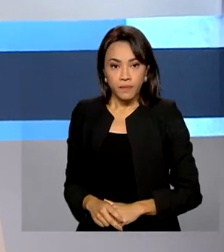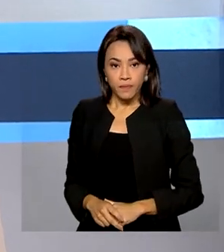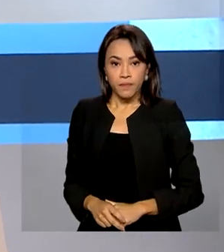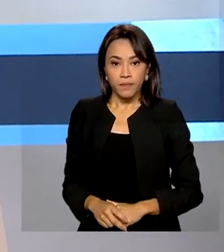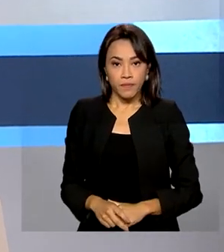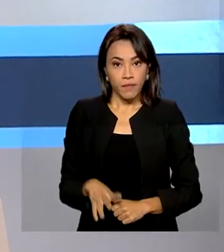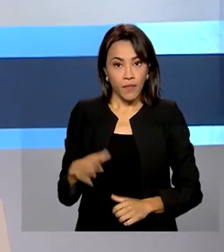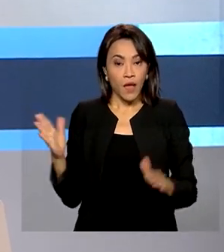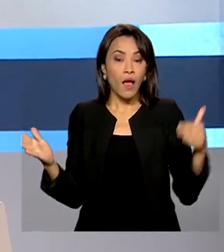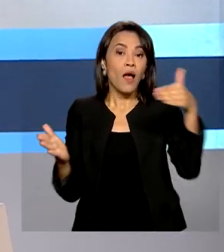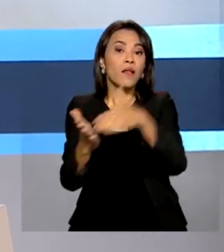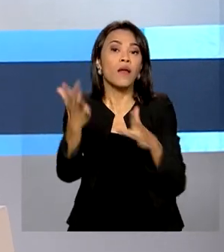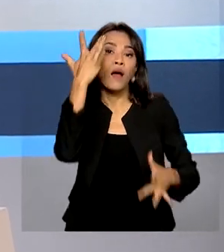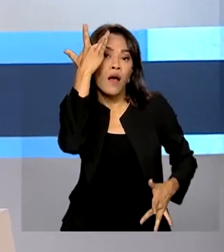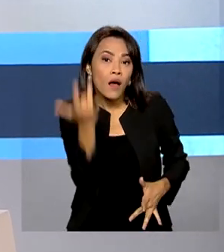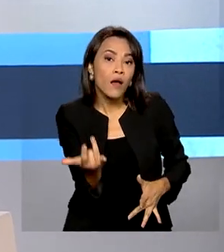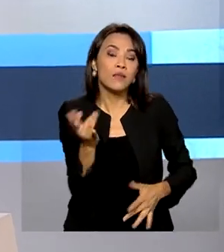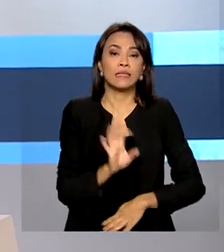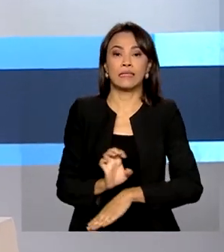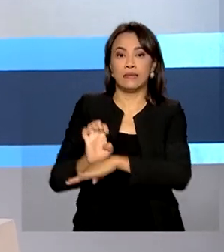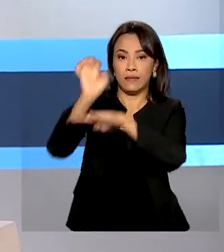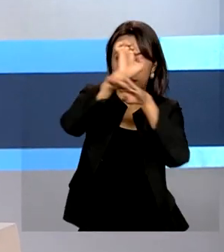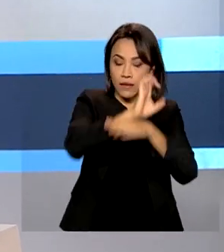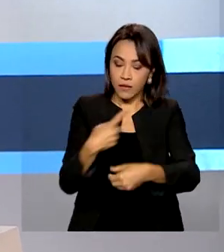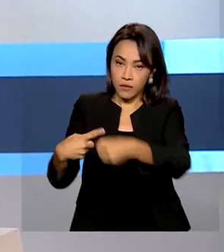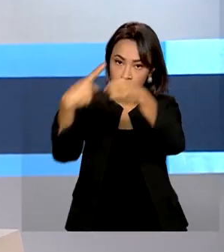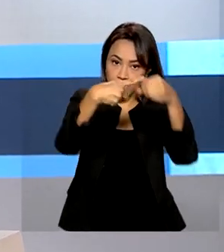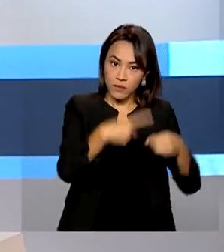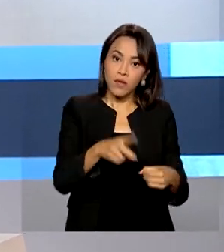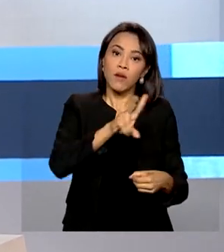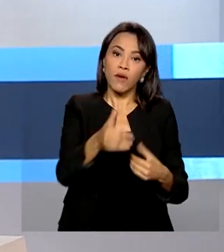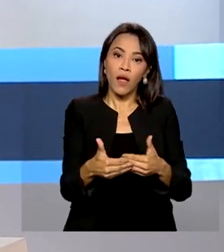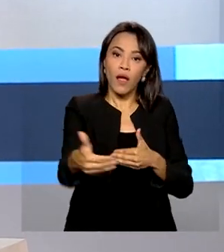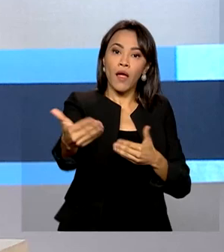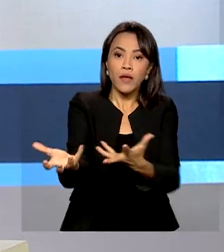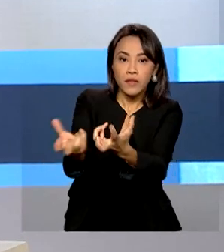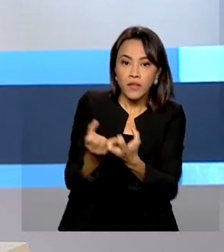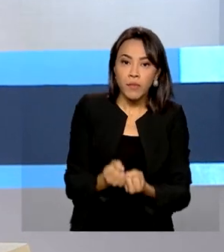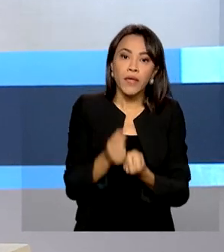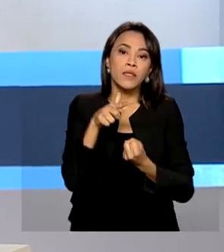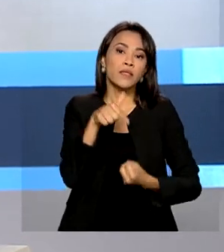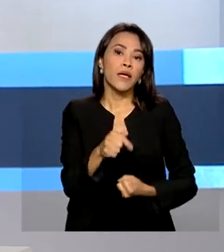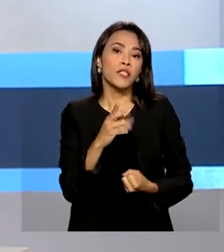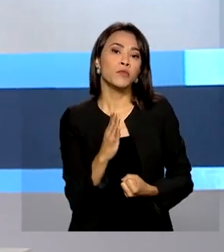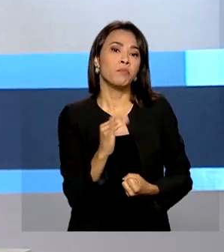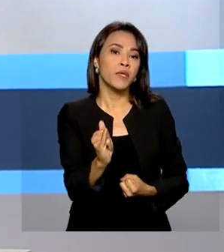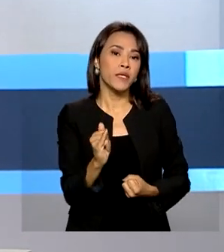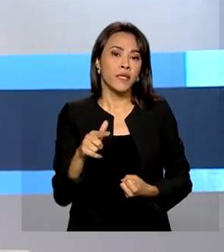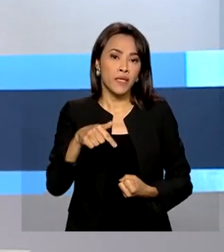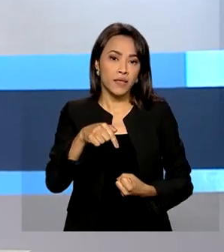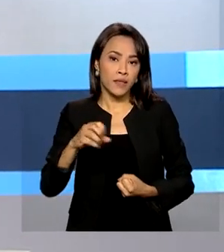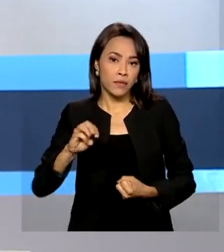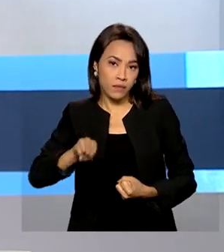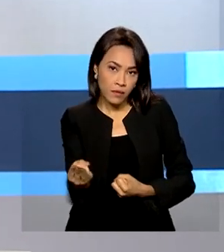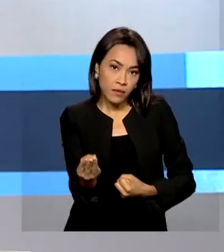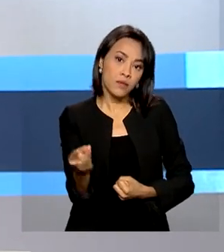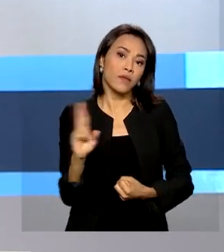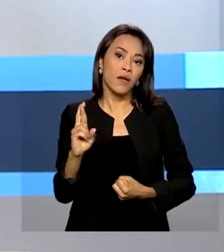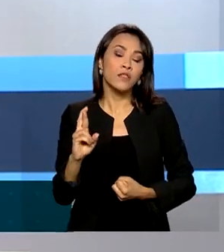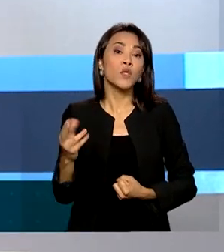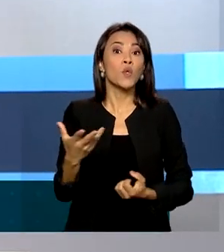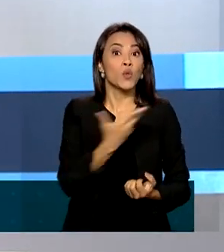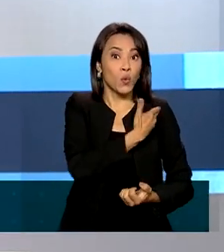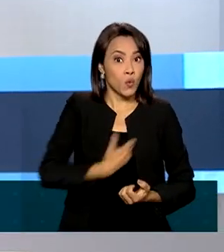e até amanhã estados e municípios vão receber cerca de sete bilhões e 700 milhões de reais do governo federal